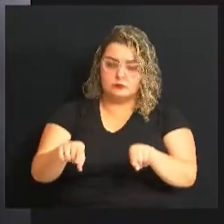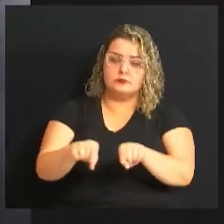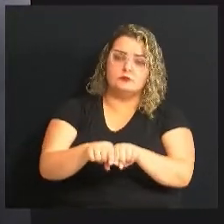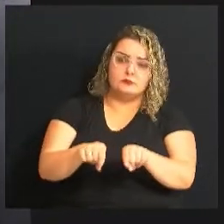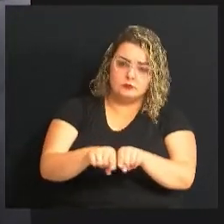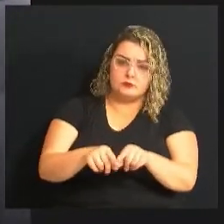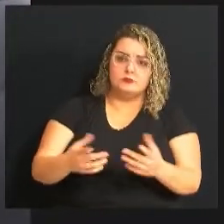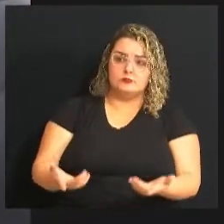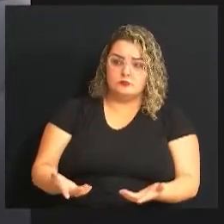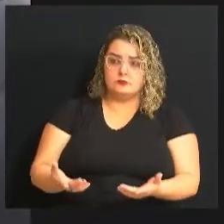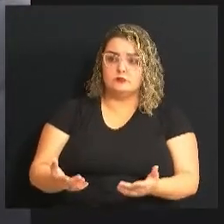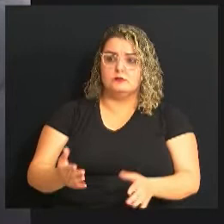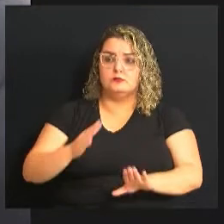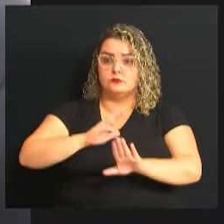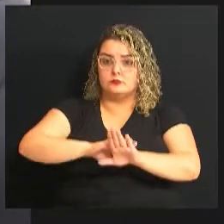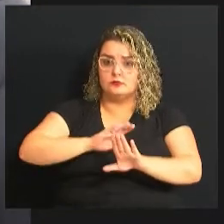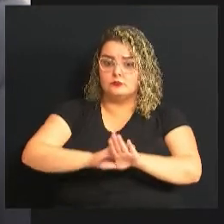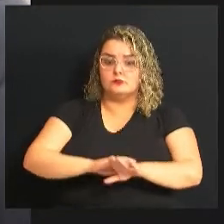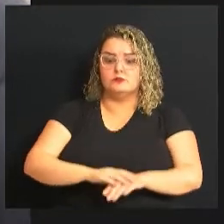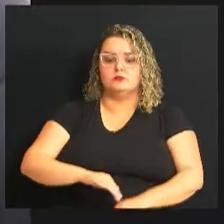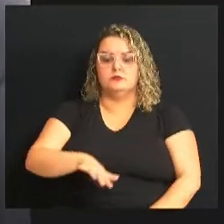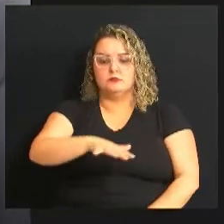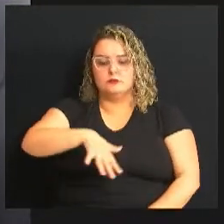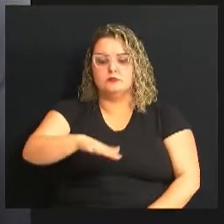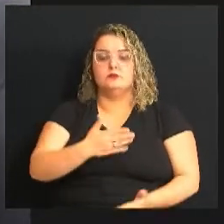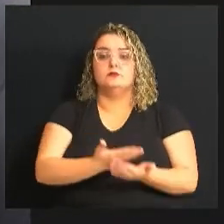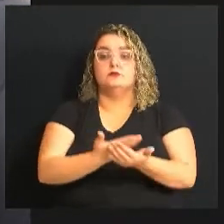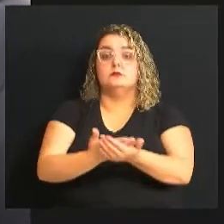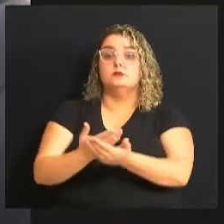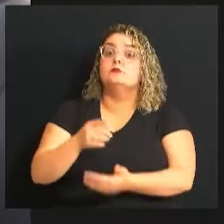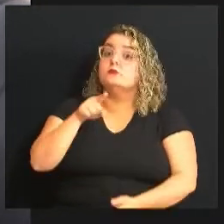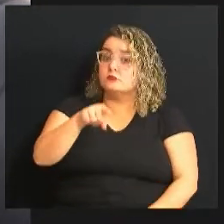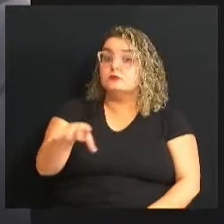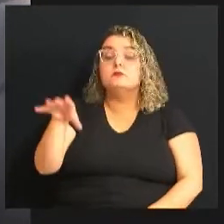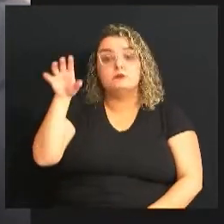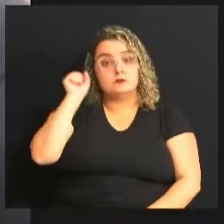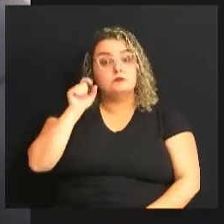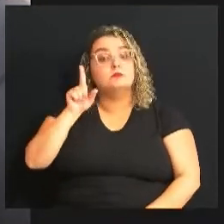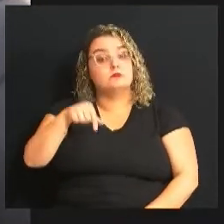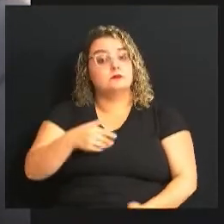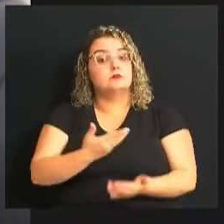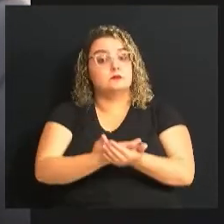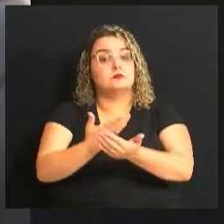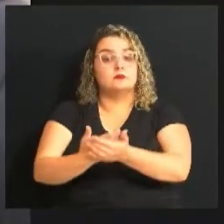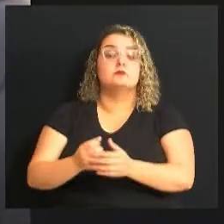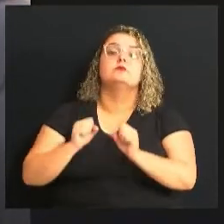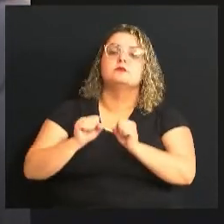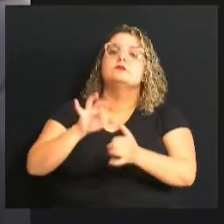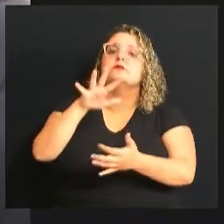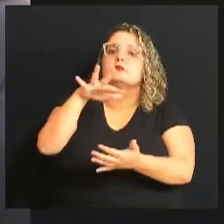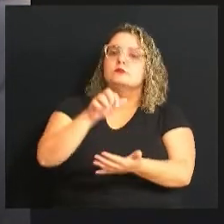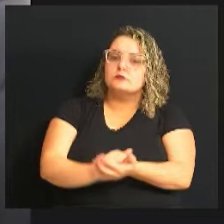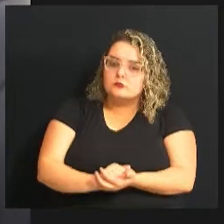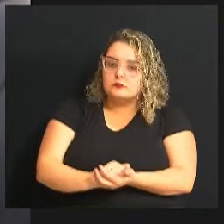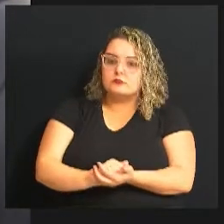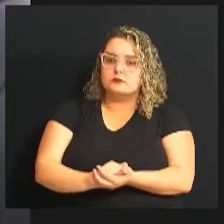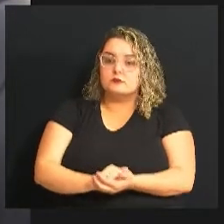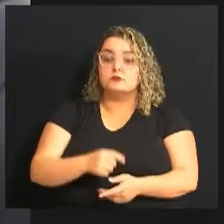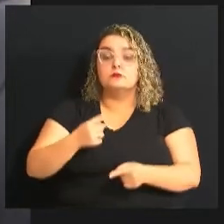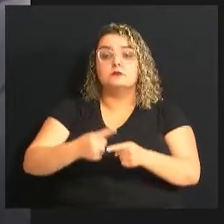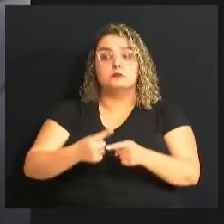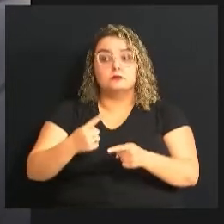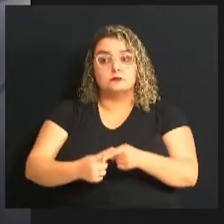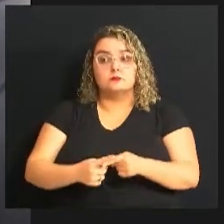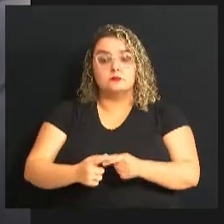uma atividade voltada a estudantes, e você que está me ouvindo, que é estudante, pode se inscrever, porque é